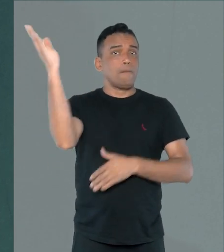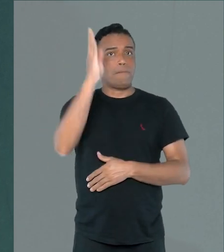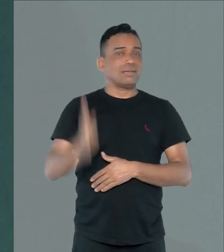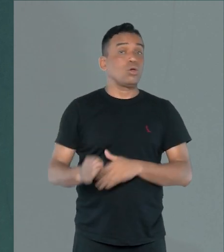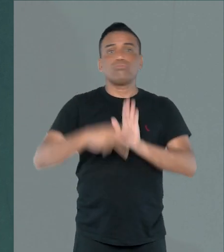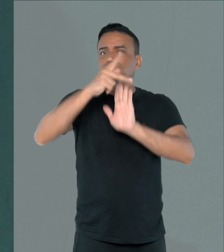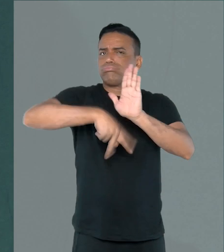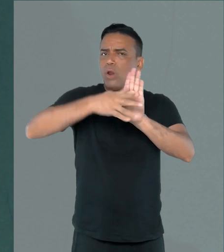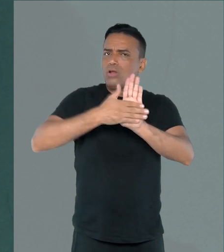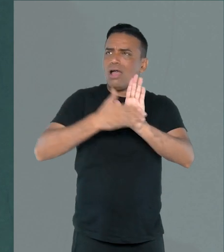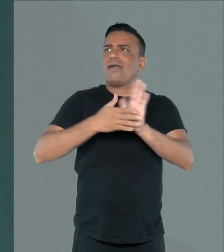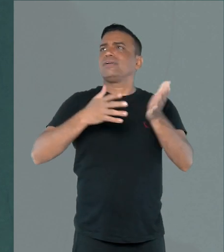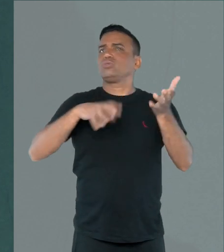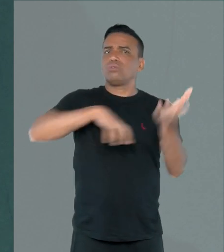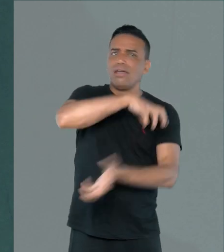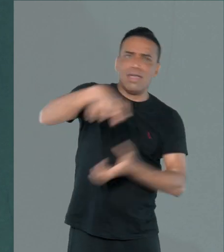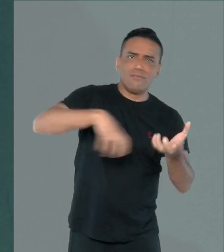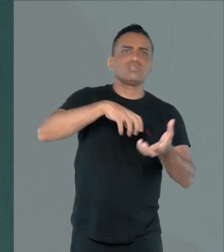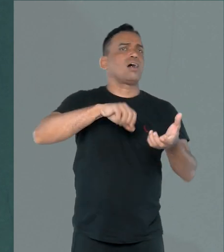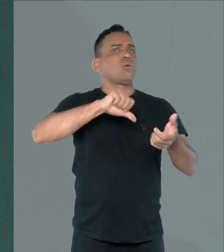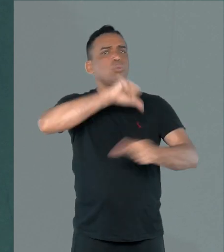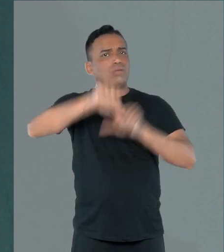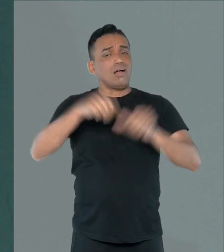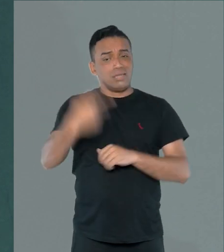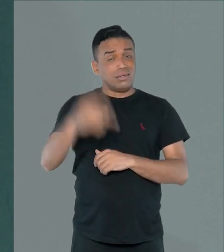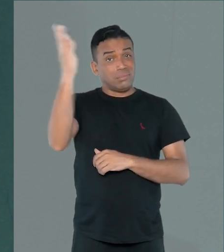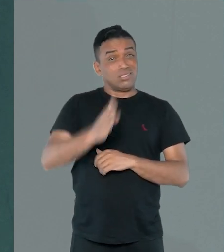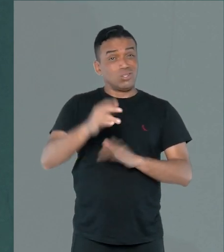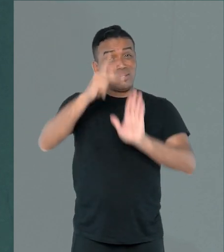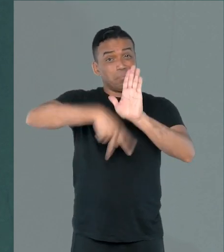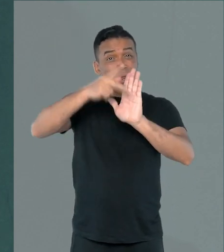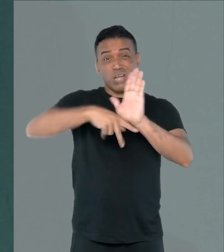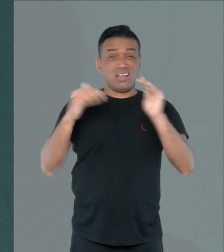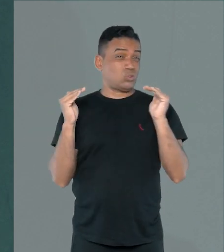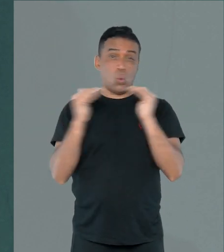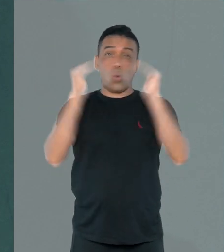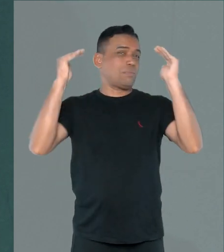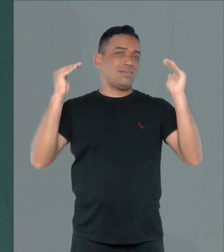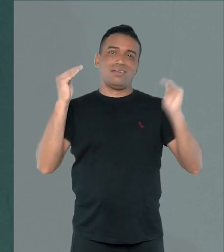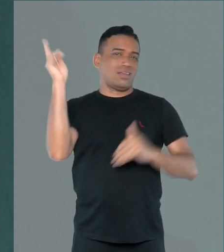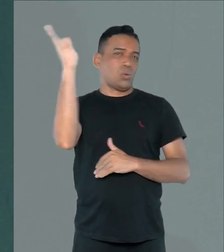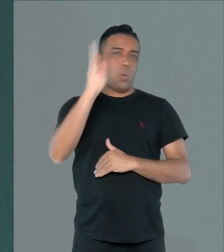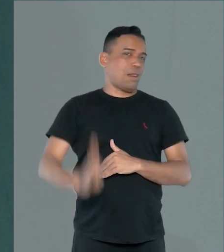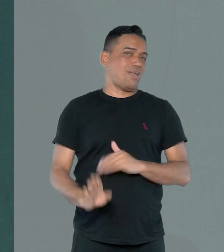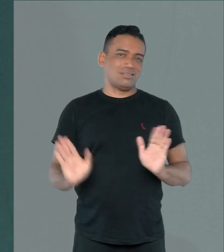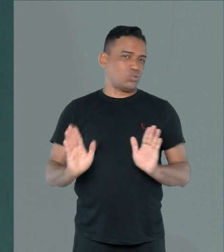ter projetos de restauração para o Brasil, só que projetos que, na época, não combinam mais com o Brasil,